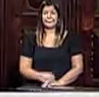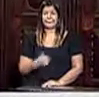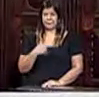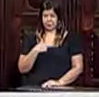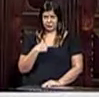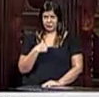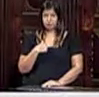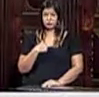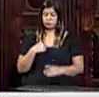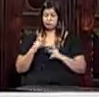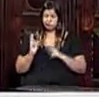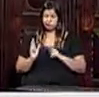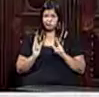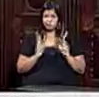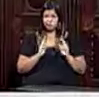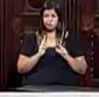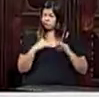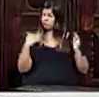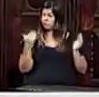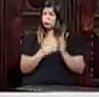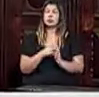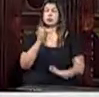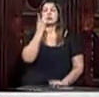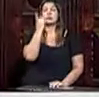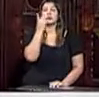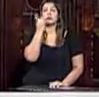eu, como todos os parlamentares que aqui estão,